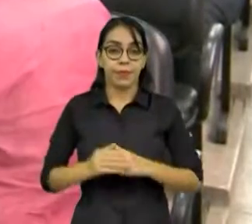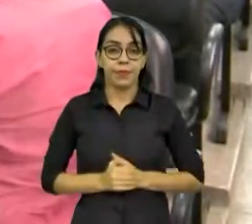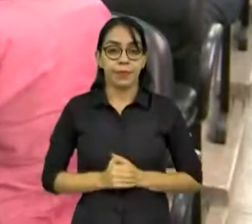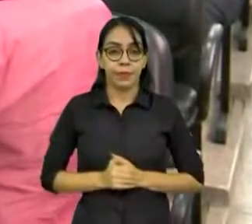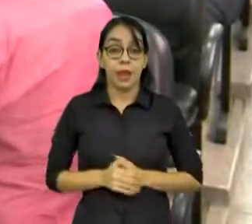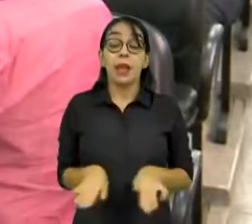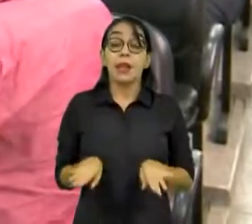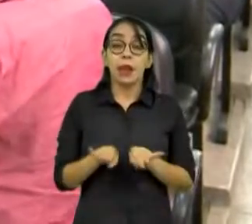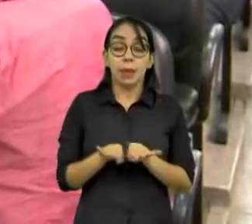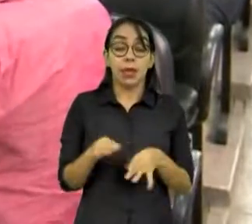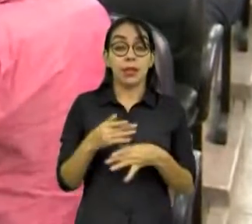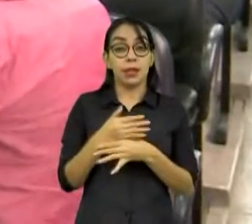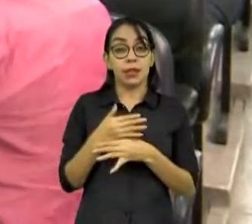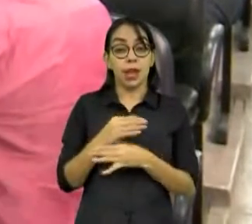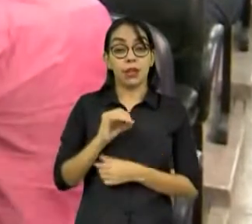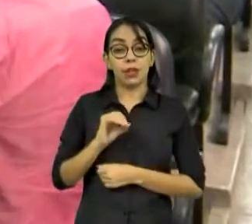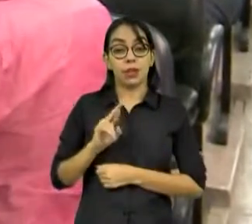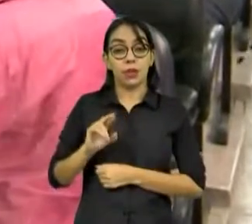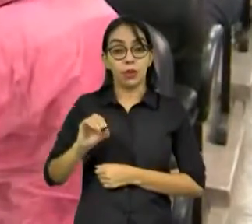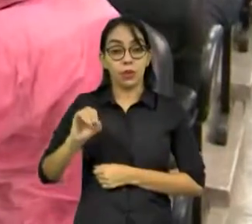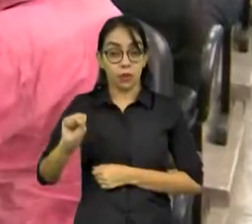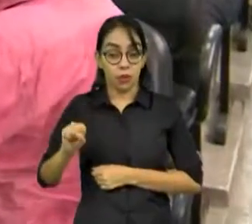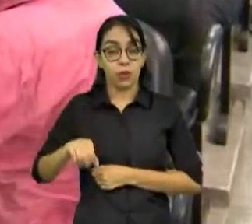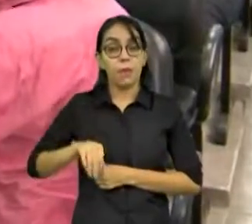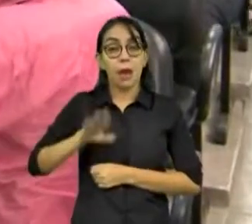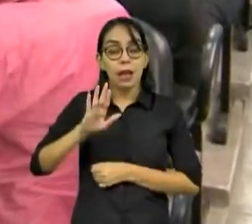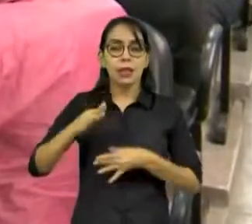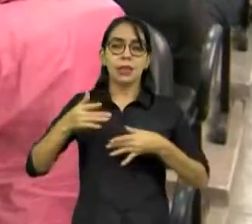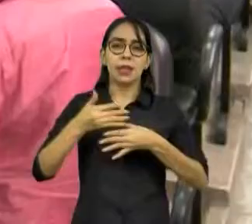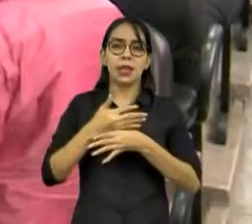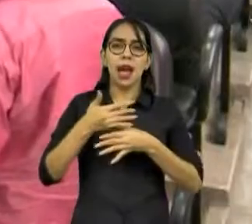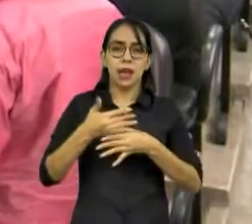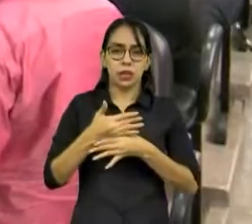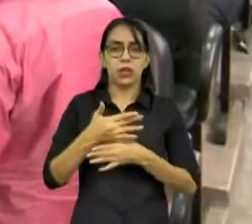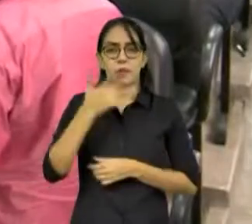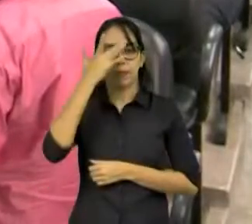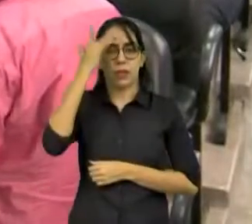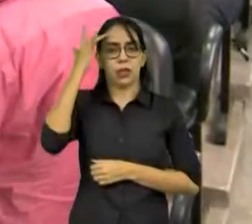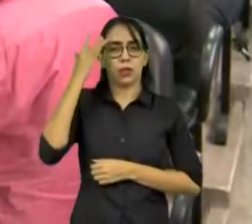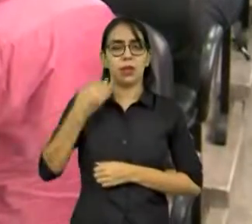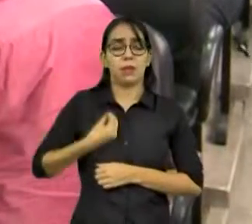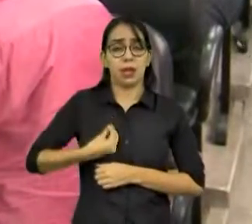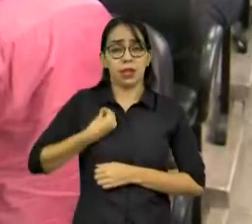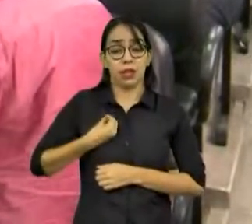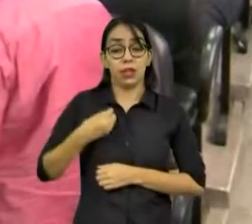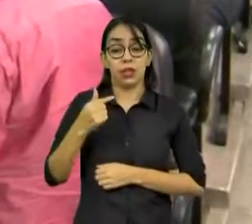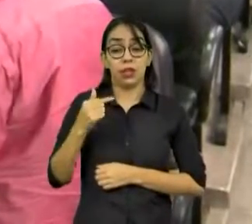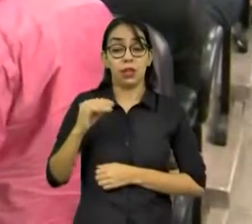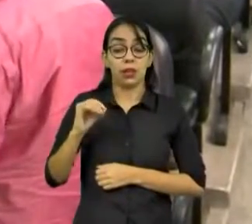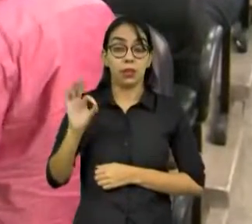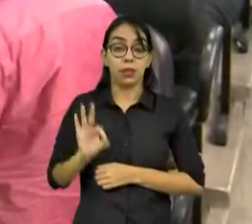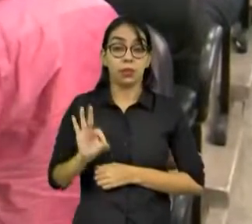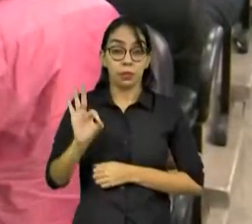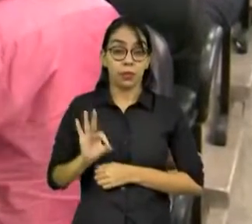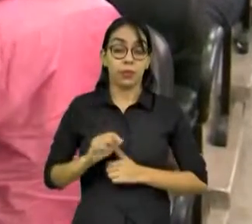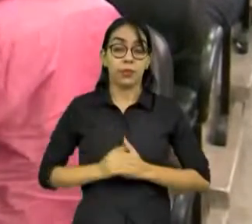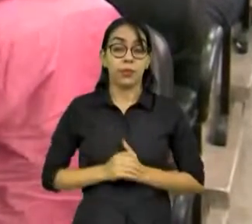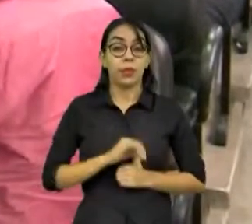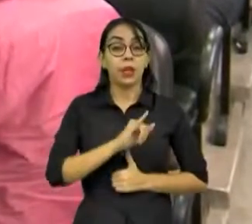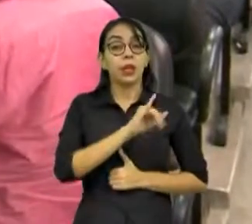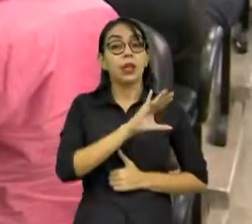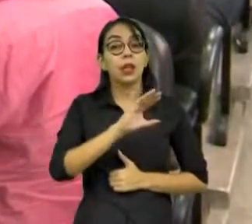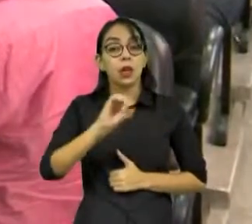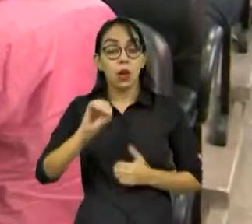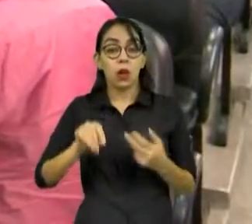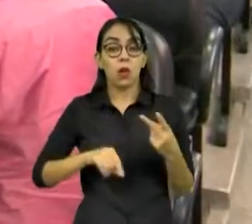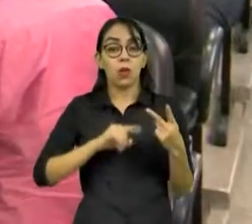uma população mais urbana, cerca de 70%. Já as cidades de Icó, Catarina e